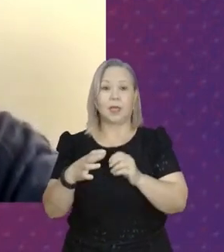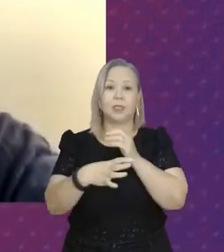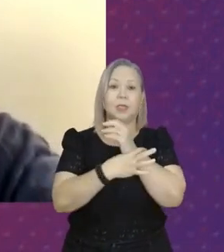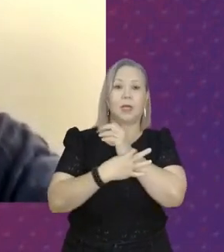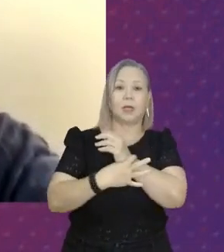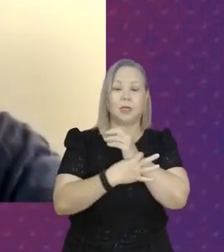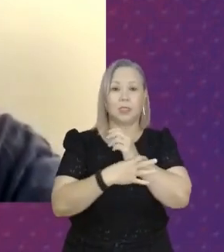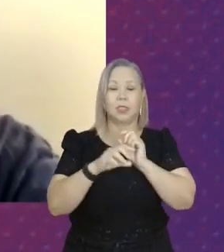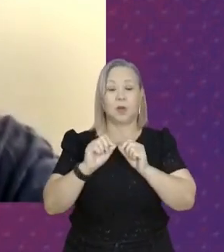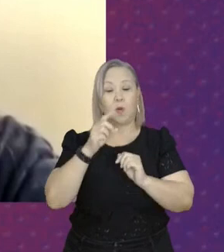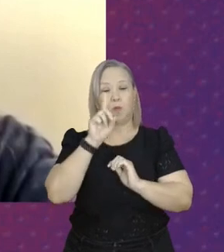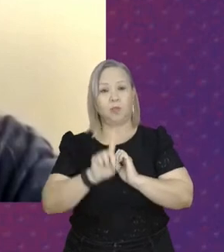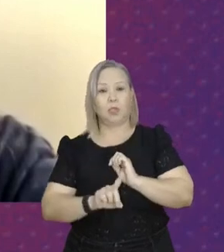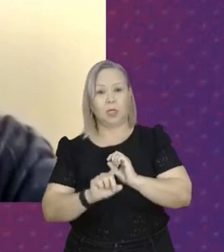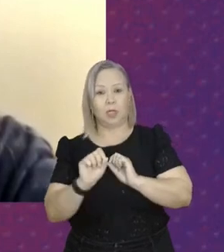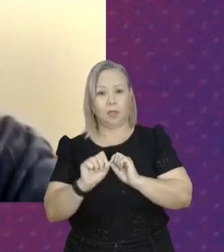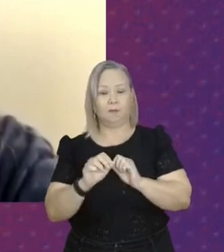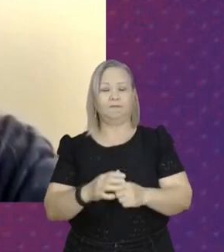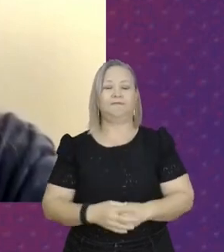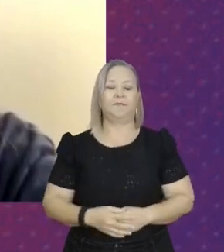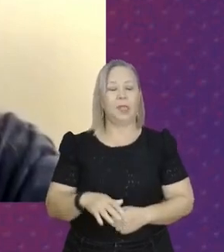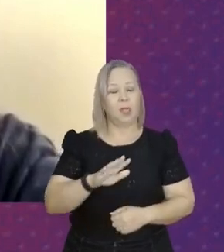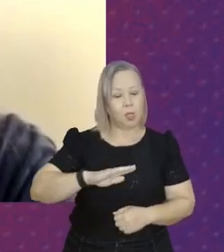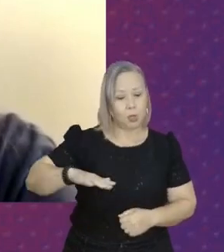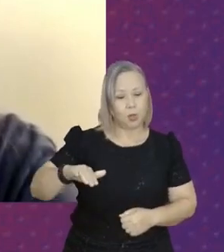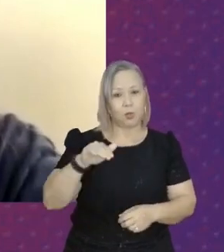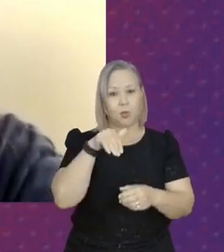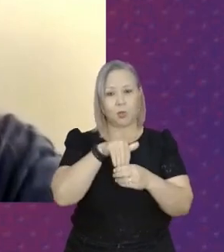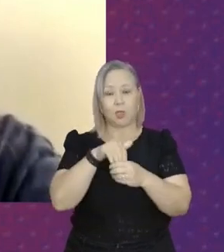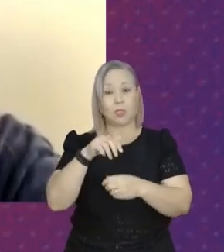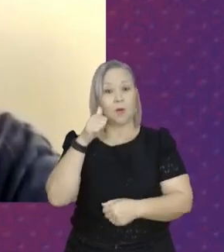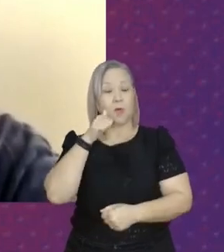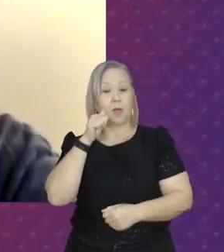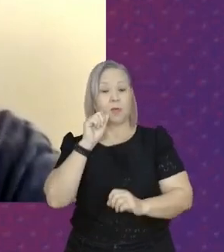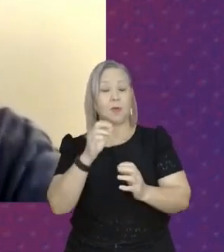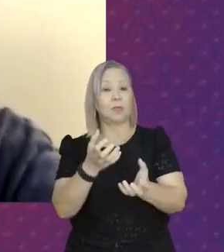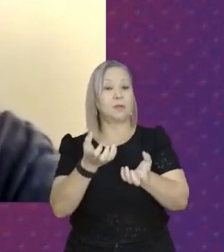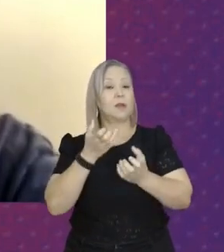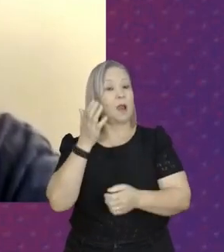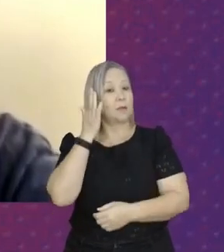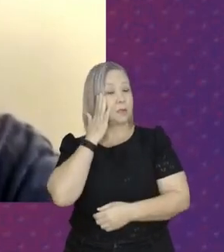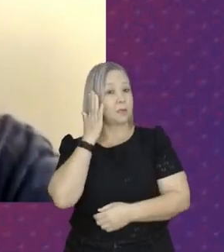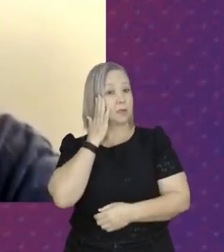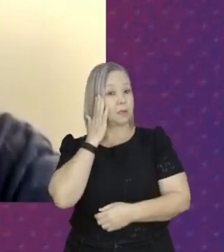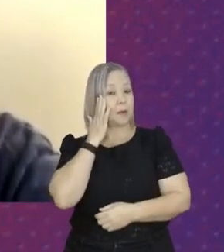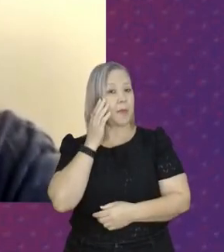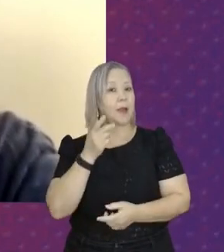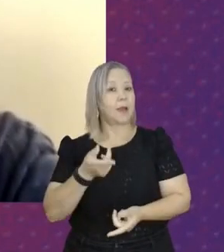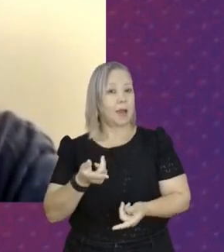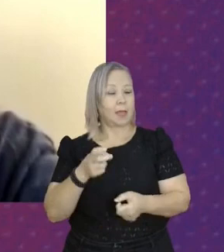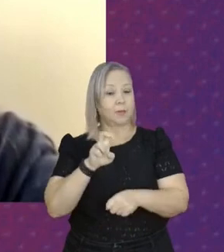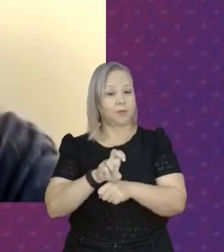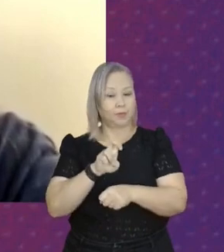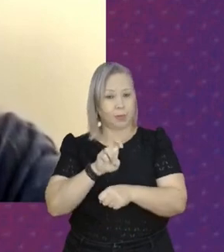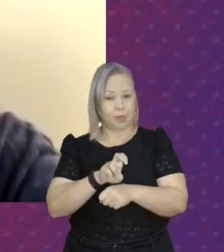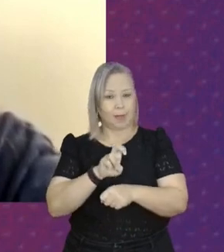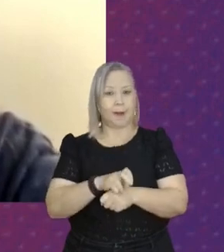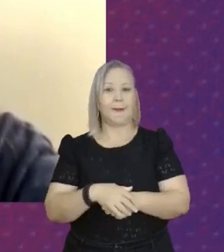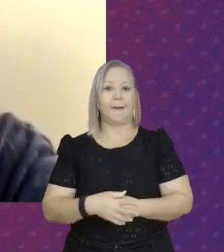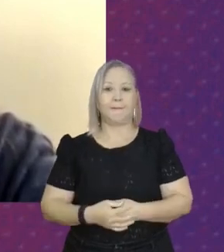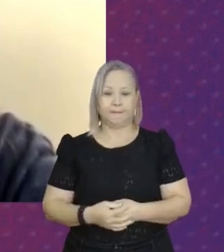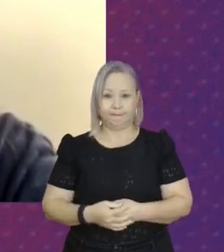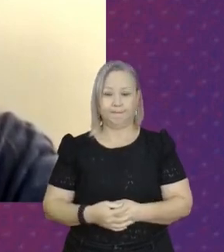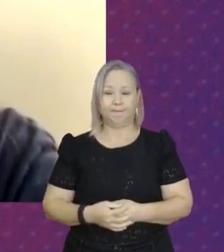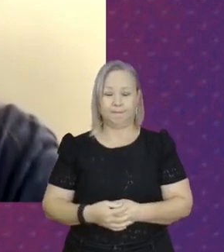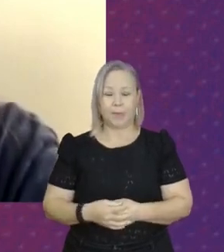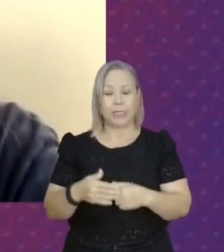creche como um direito. Não à toa, toda eleição, o que as mulheres estão querendo saber é de creche, né? Isso é um